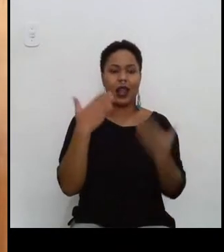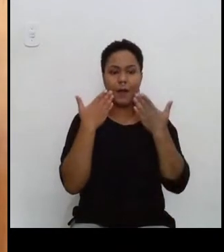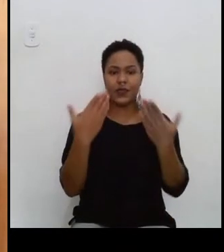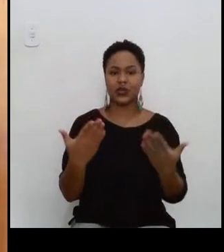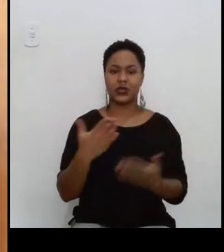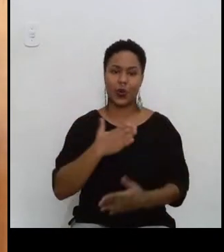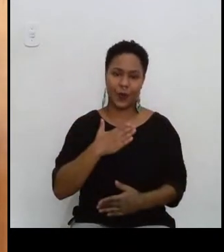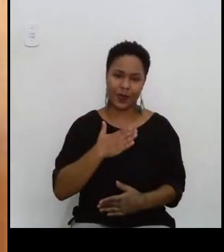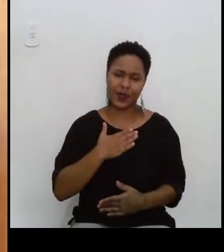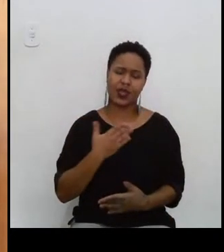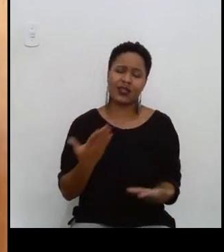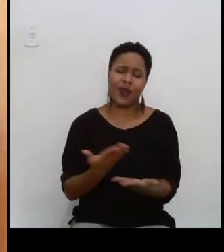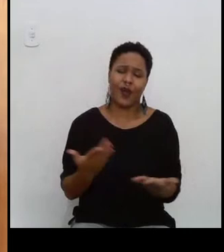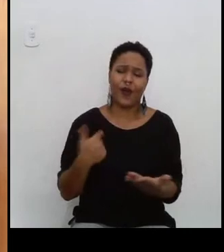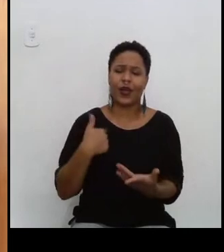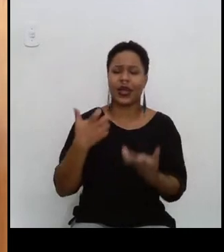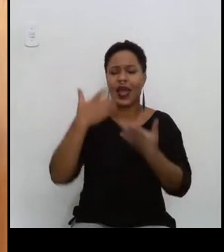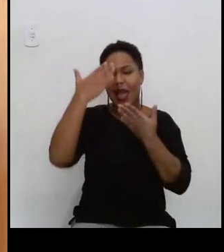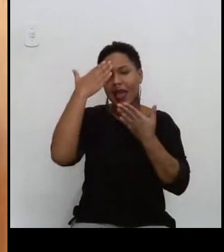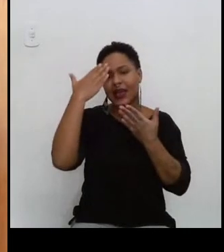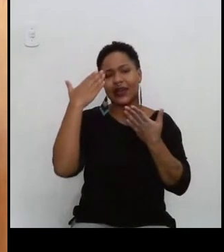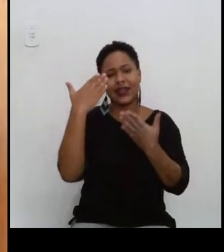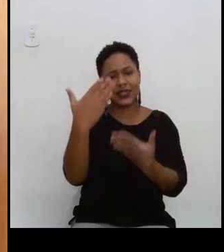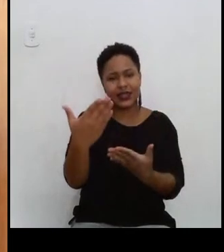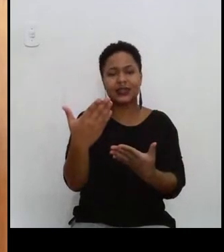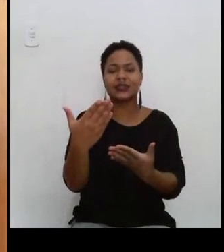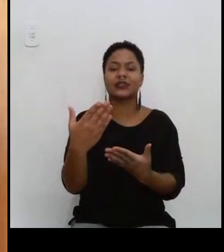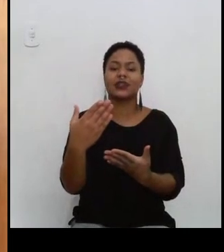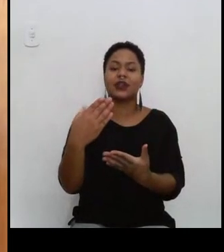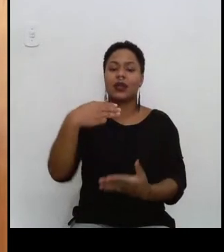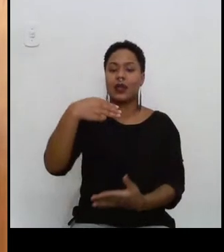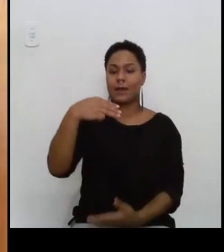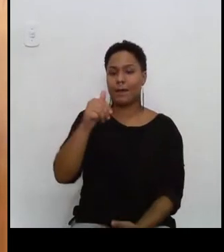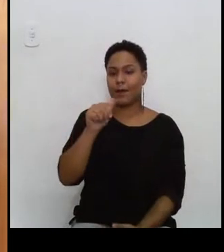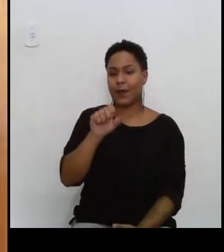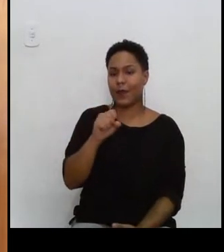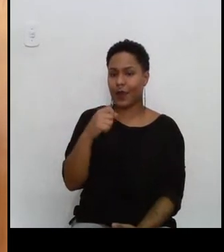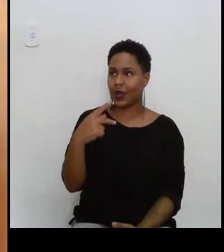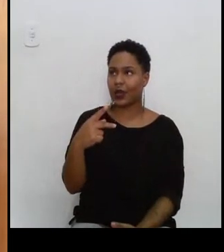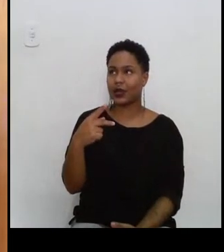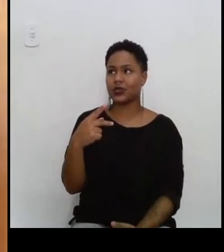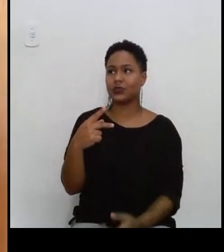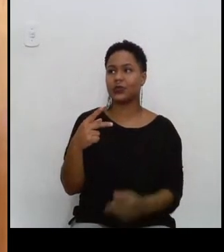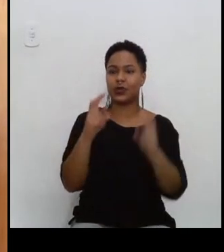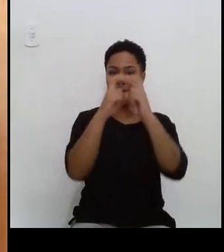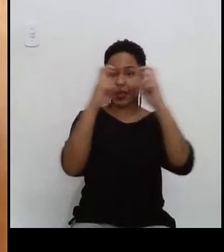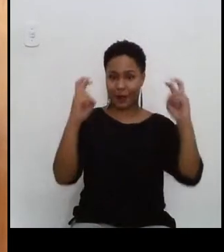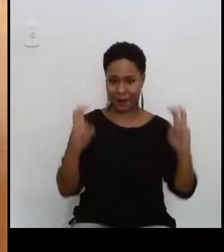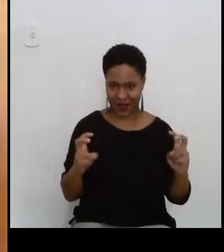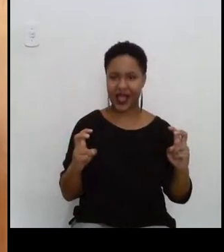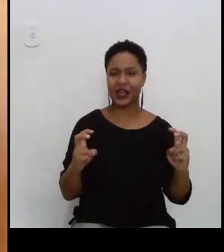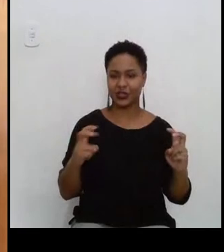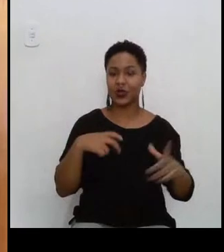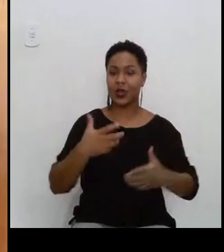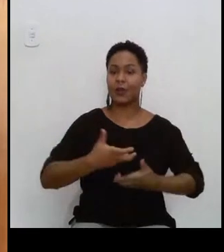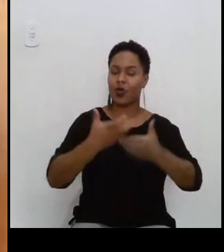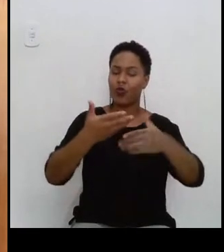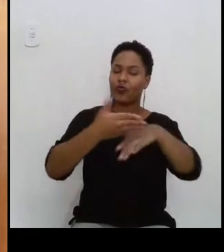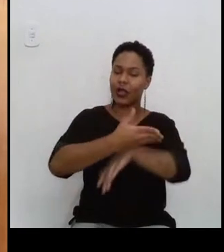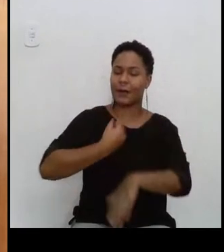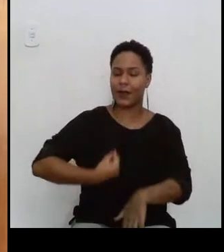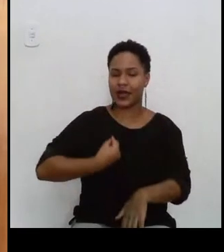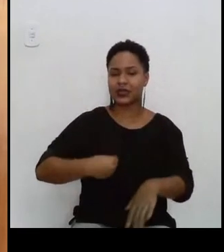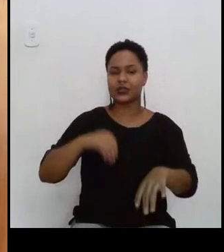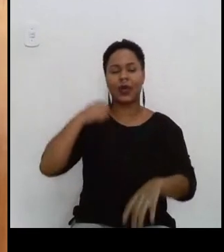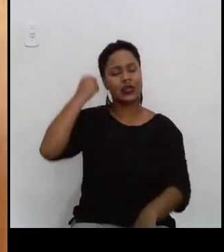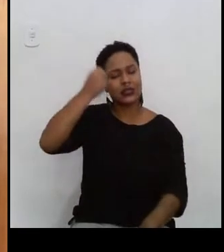a massa e por considerar menu evitar me apresentar neste seminário vai aparecer muitos anos em Mesquita